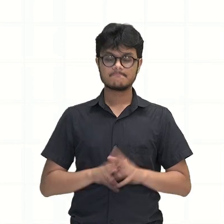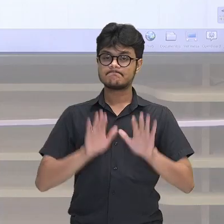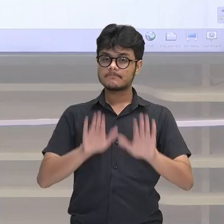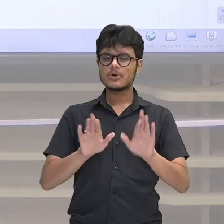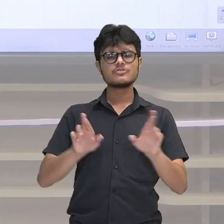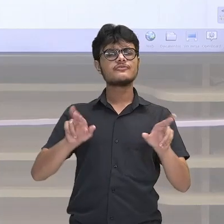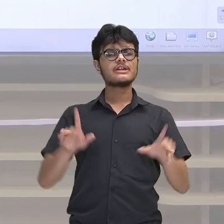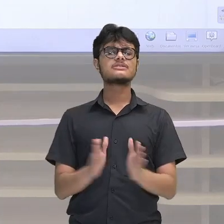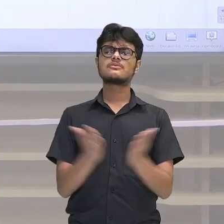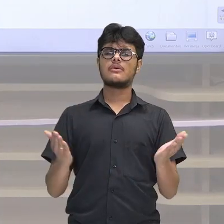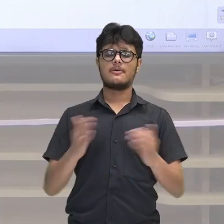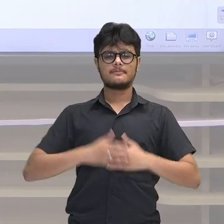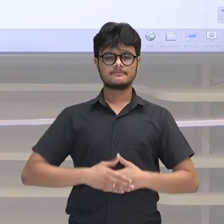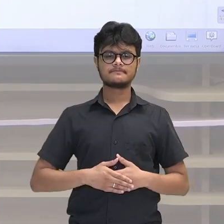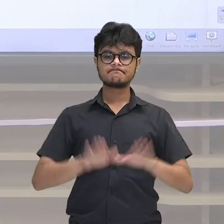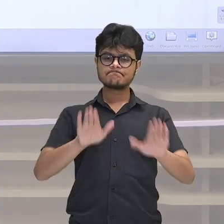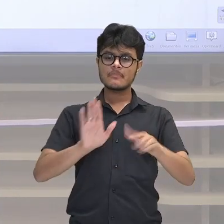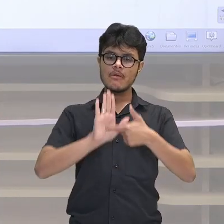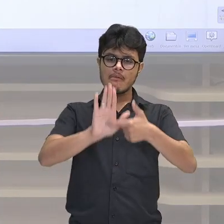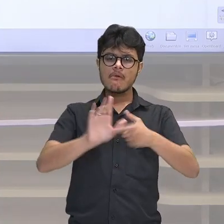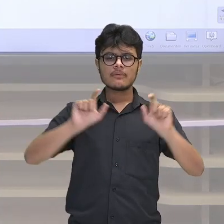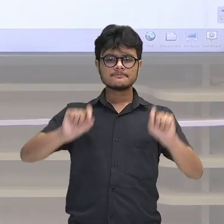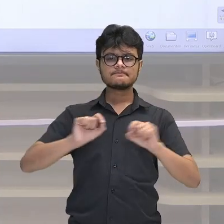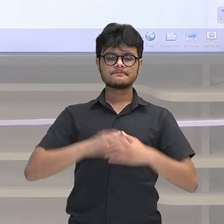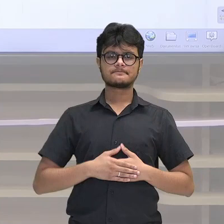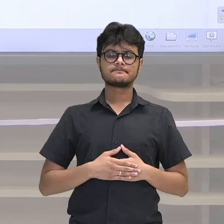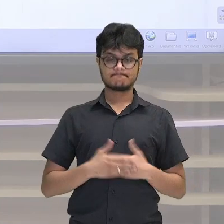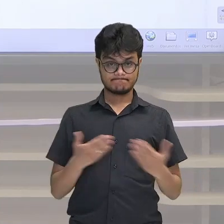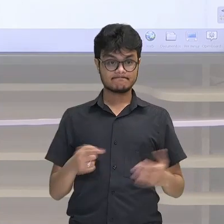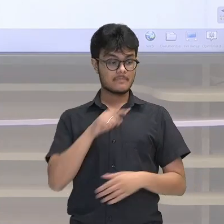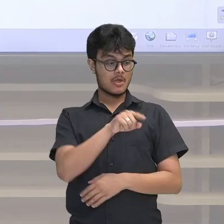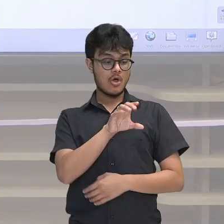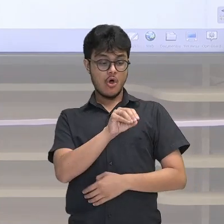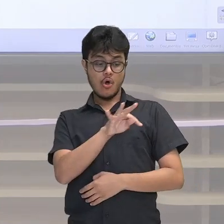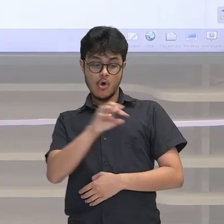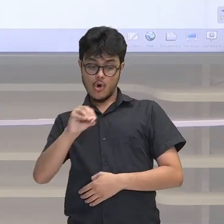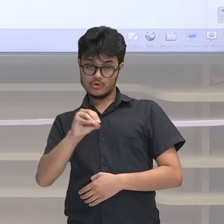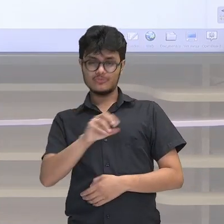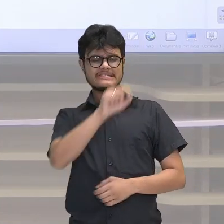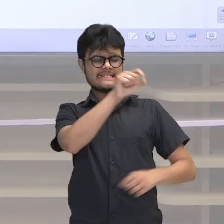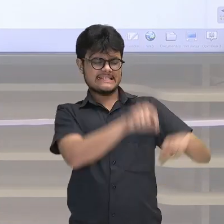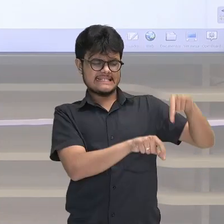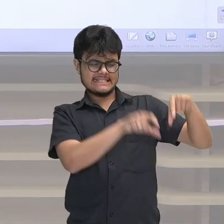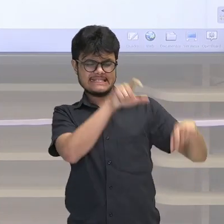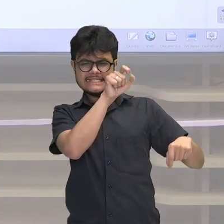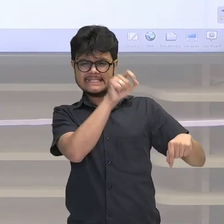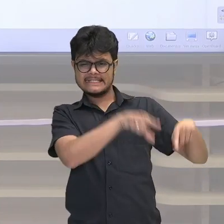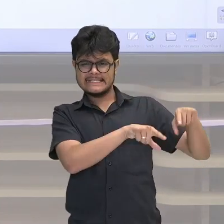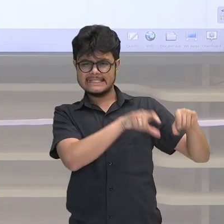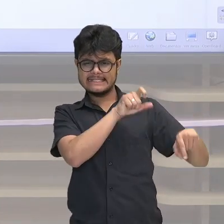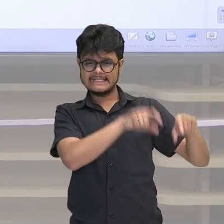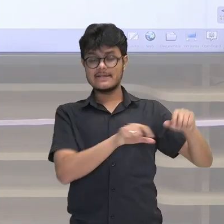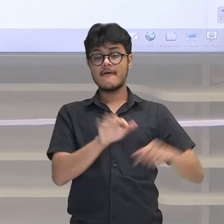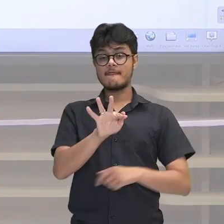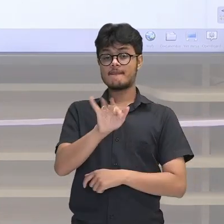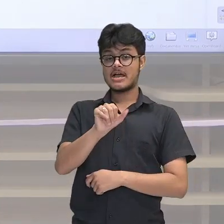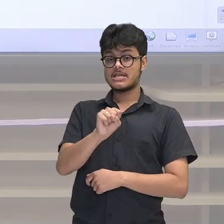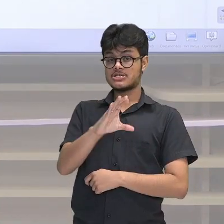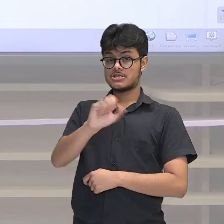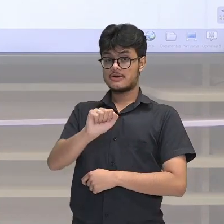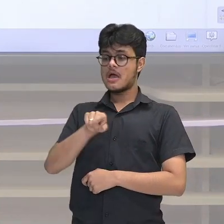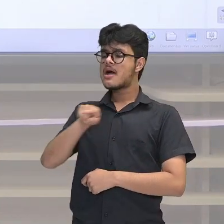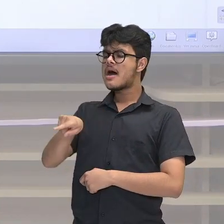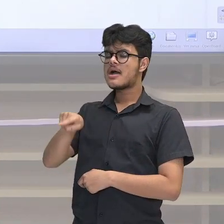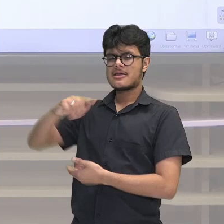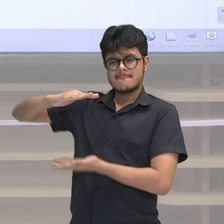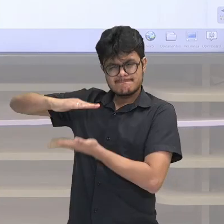diferença que a gente já pode destacar aqui é que no Otto a gente tem faísca fazendo funcionar ali o motor e aqui no